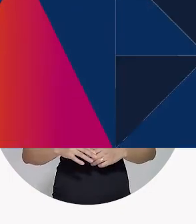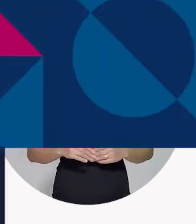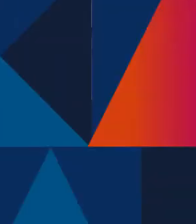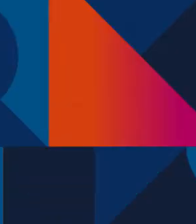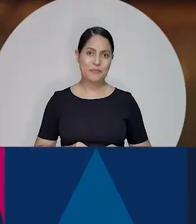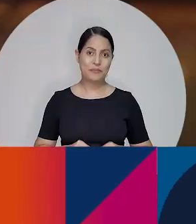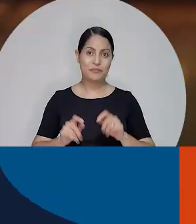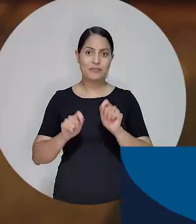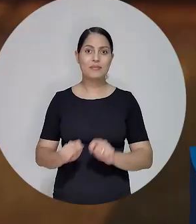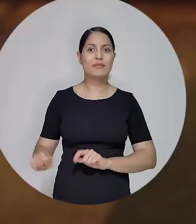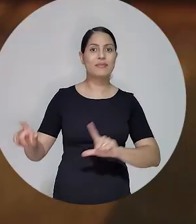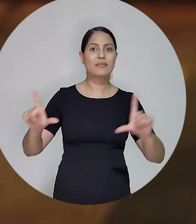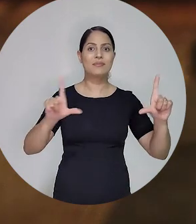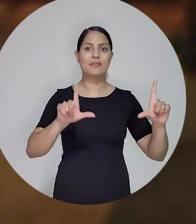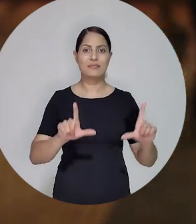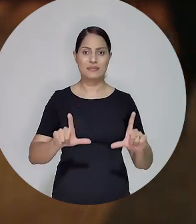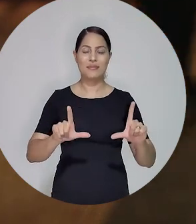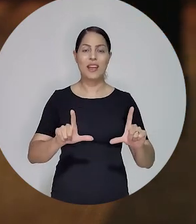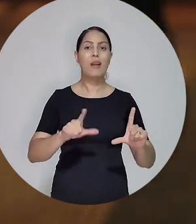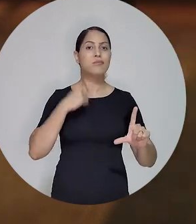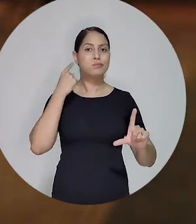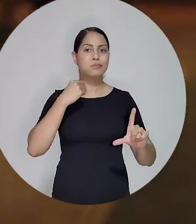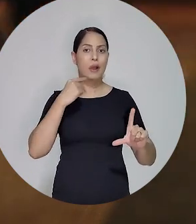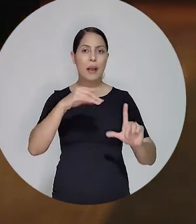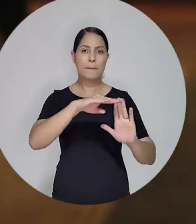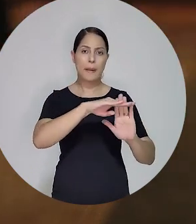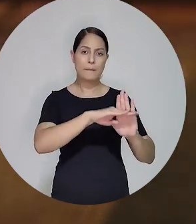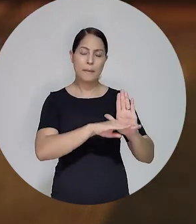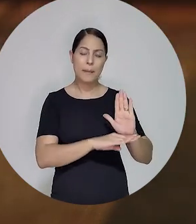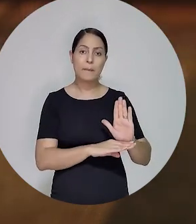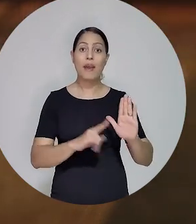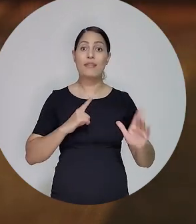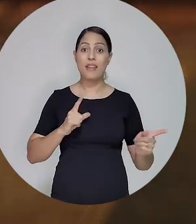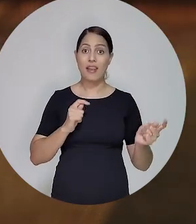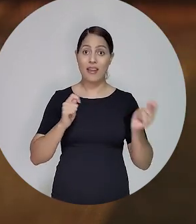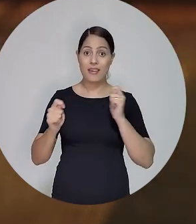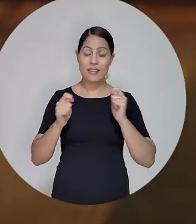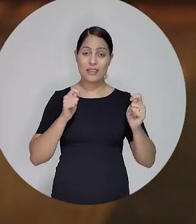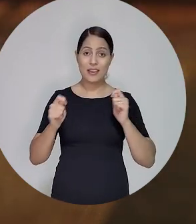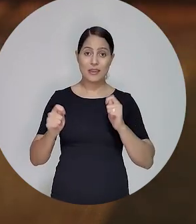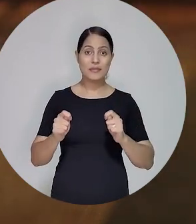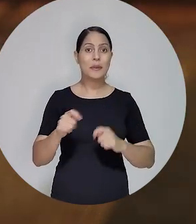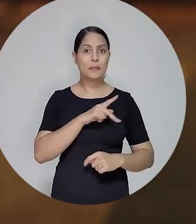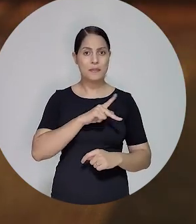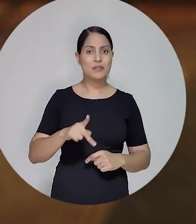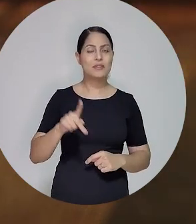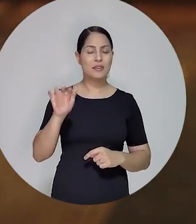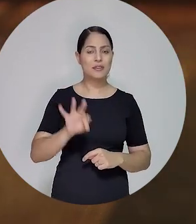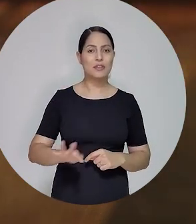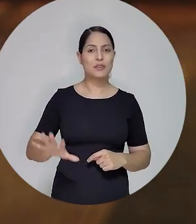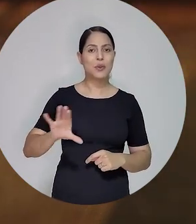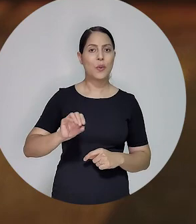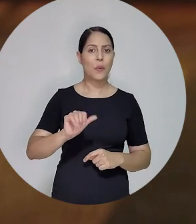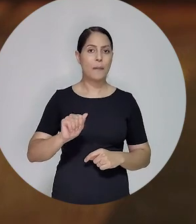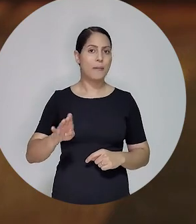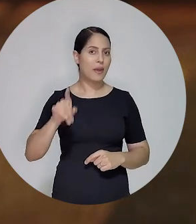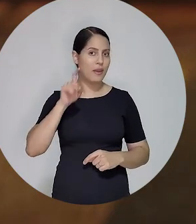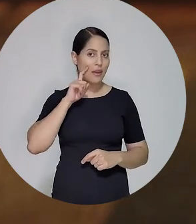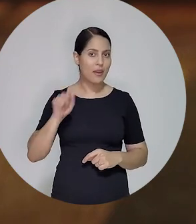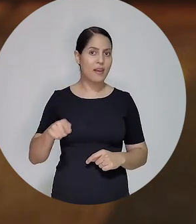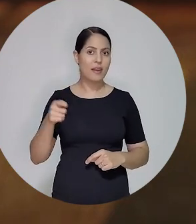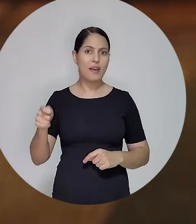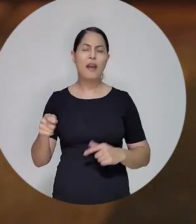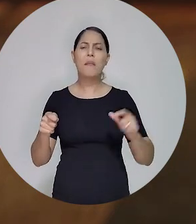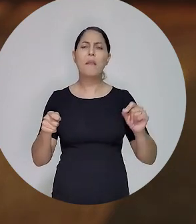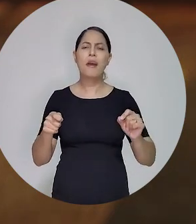editorajc.com.br. Ainda no quadro Advocacia em Pauta, você acompanha um trecho da entrevista do presidente nacional da OAB,